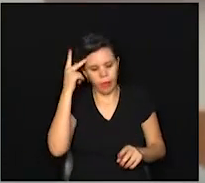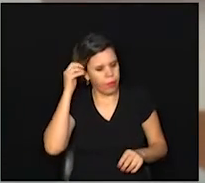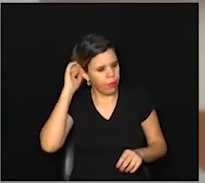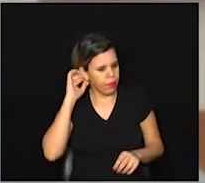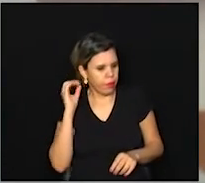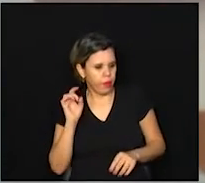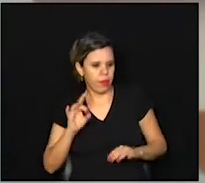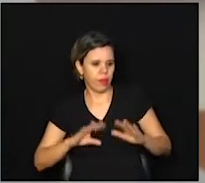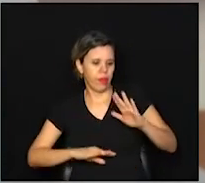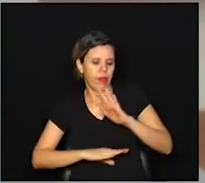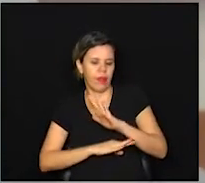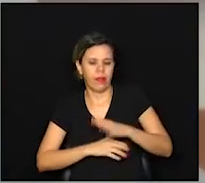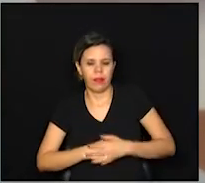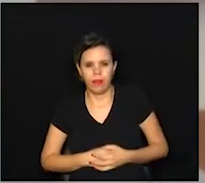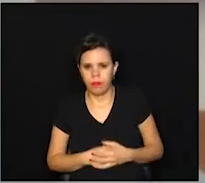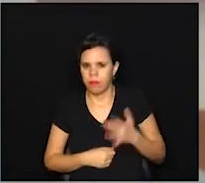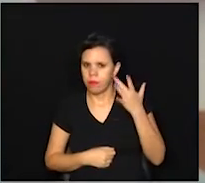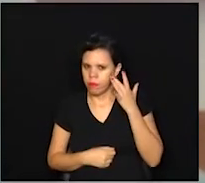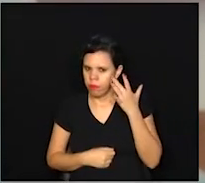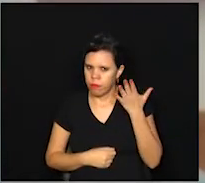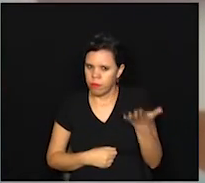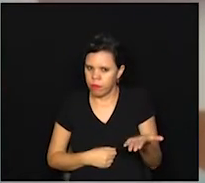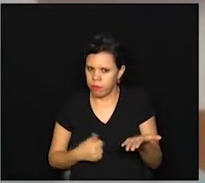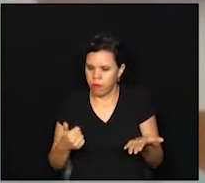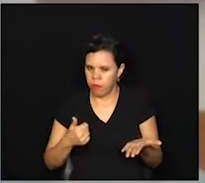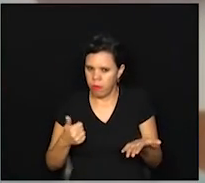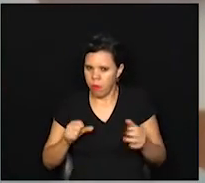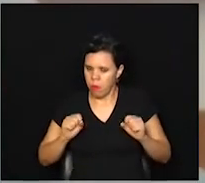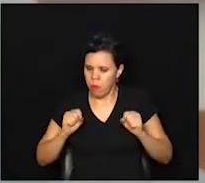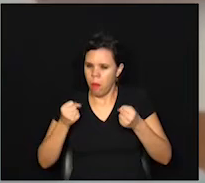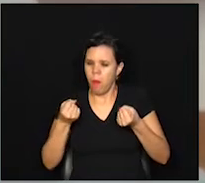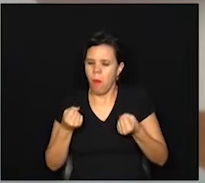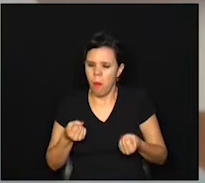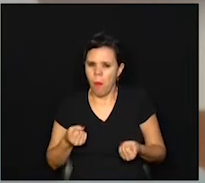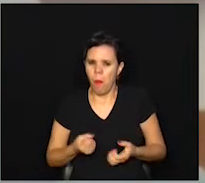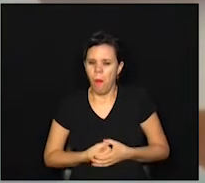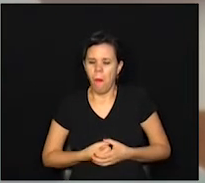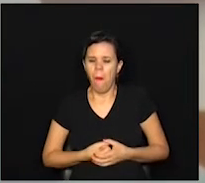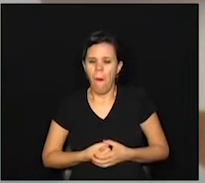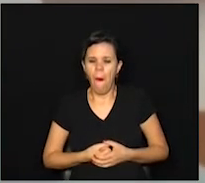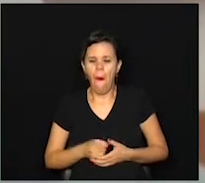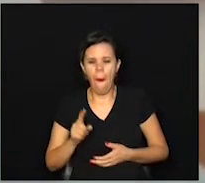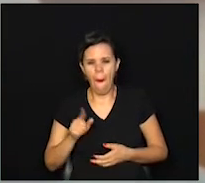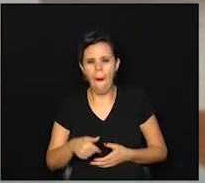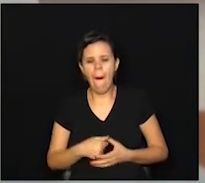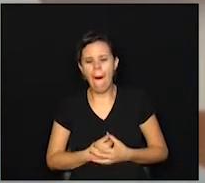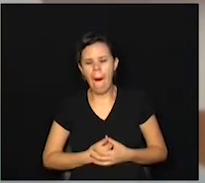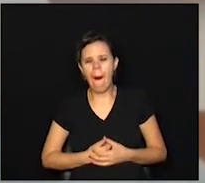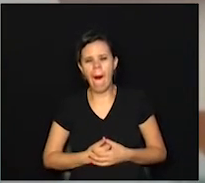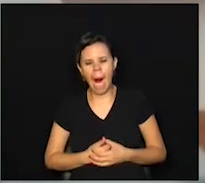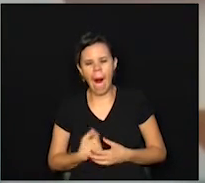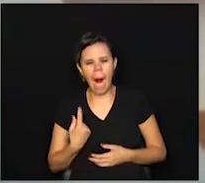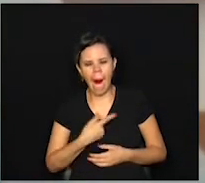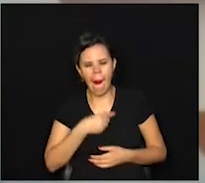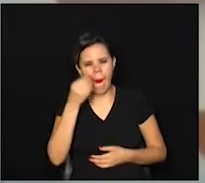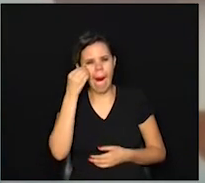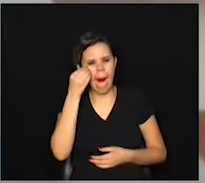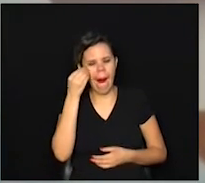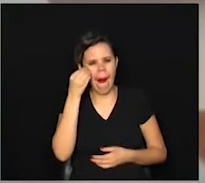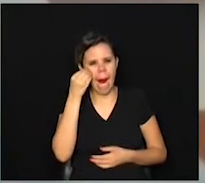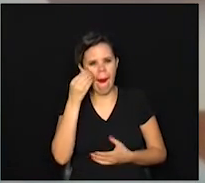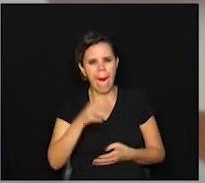da Câmara. Mas eu acho que um primeiro esforço deveria ser esse, para a gente tentar ver se a